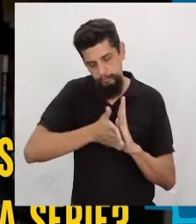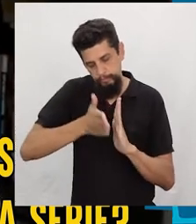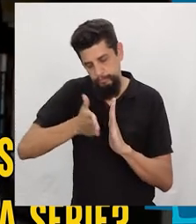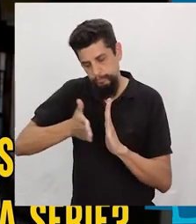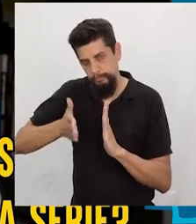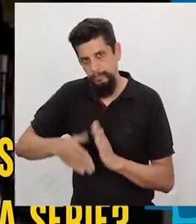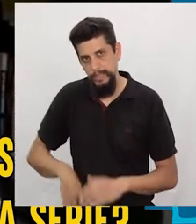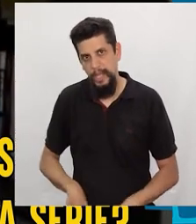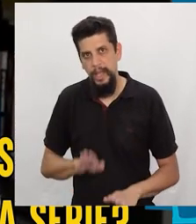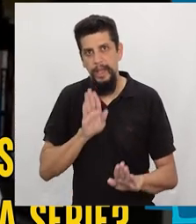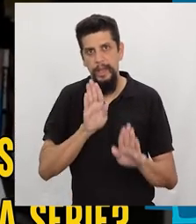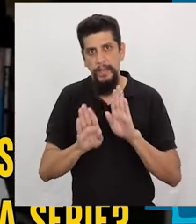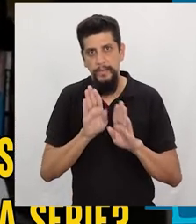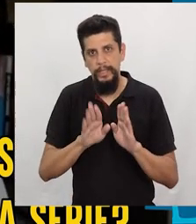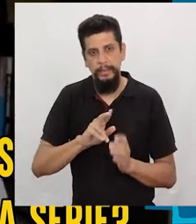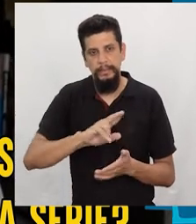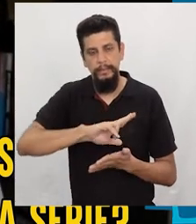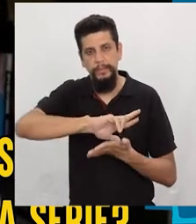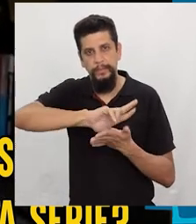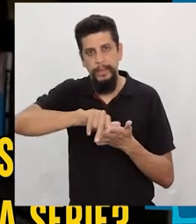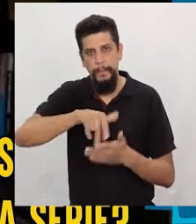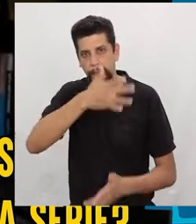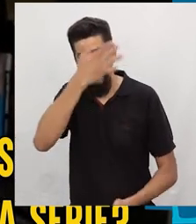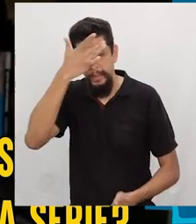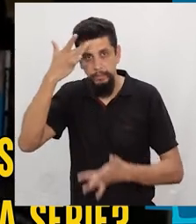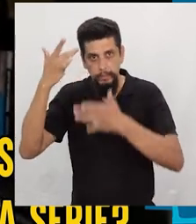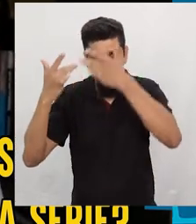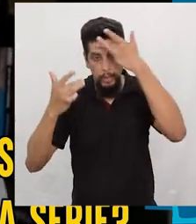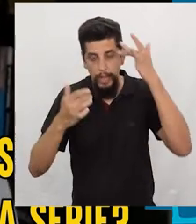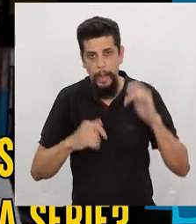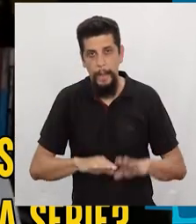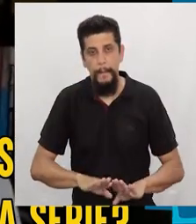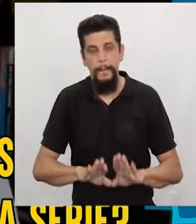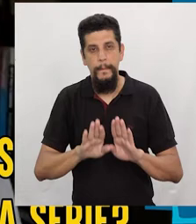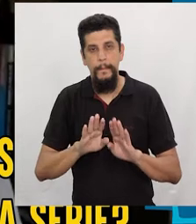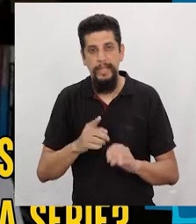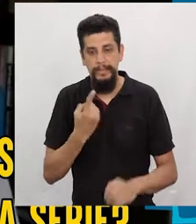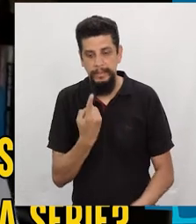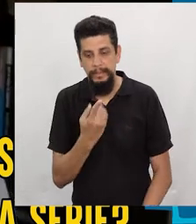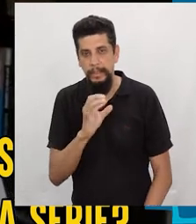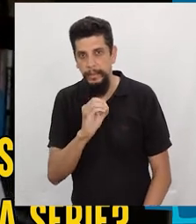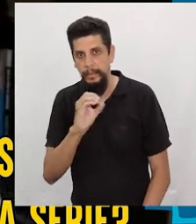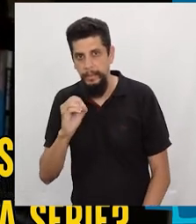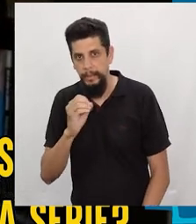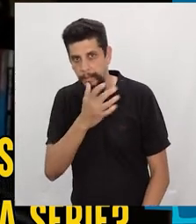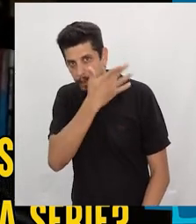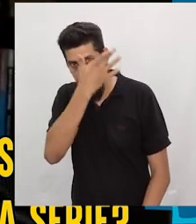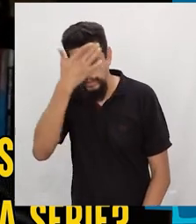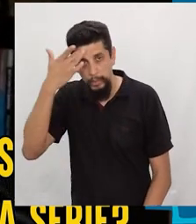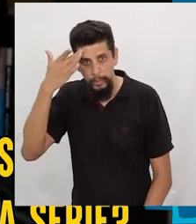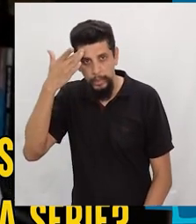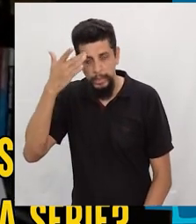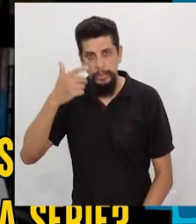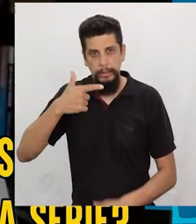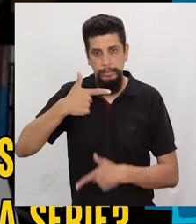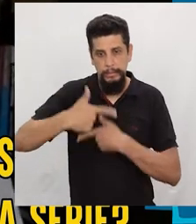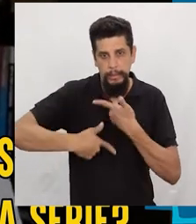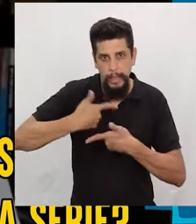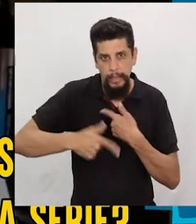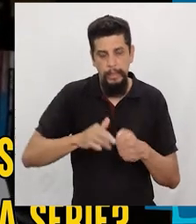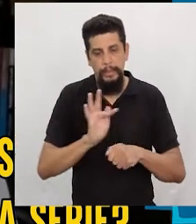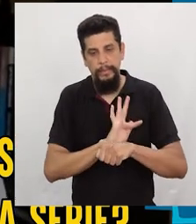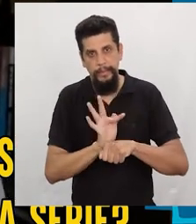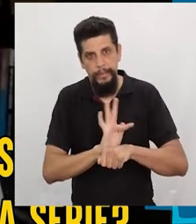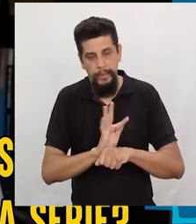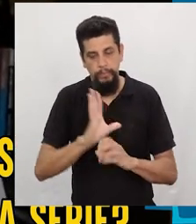episódio. Às vezes são centenas de pessoas, é verdade, mais de 100 pessoas trabalhando num episódio de série, num